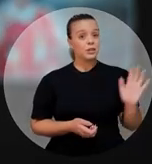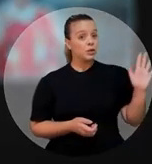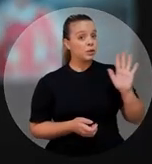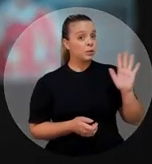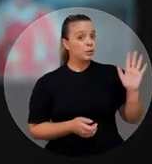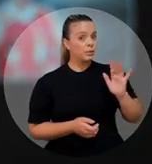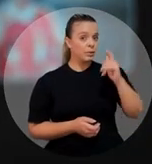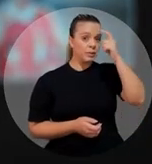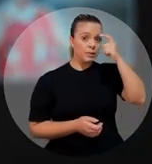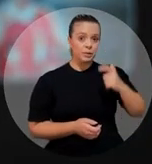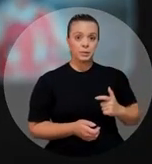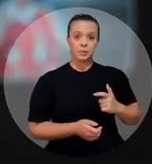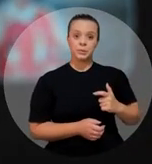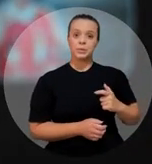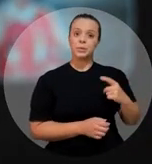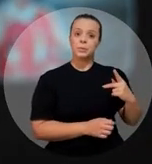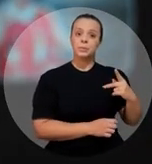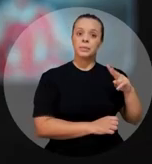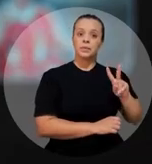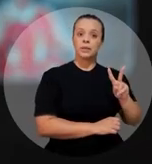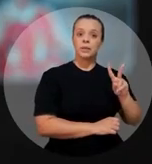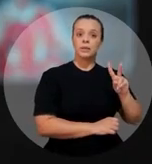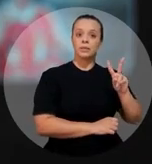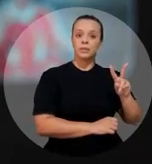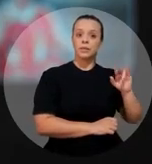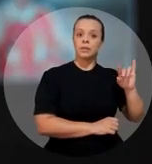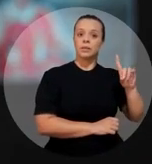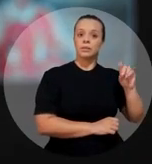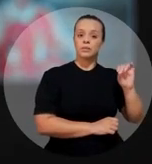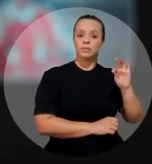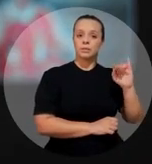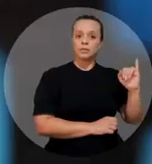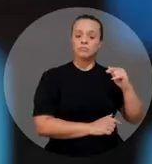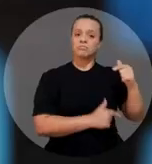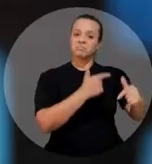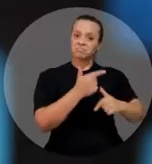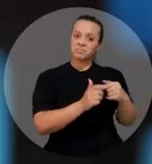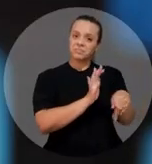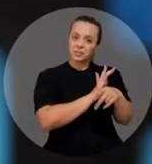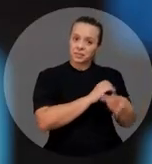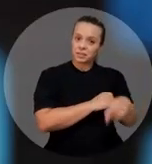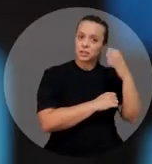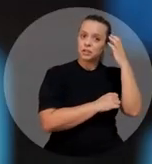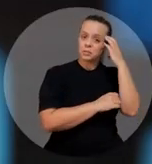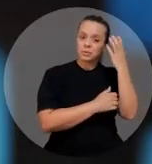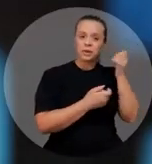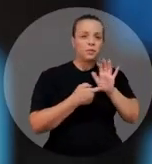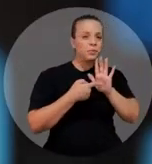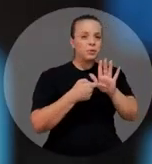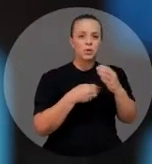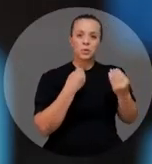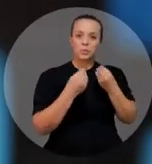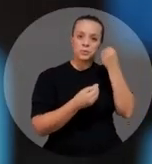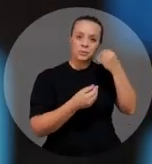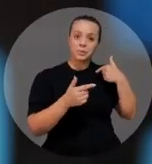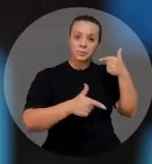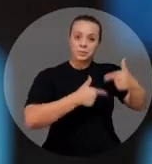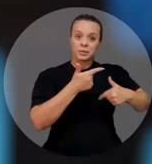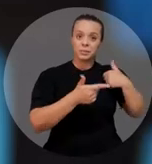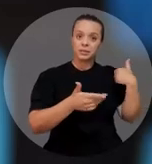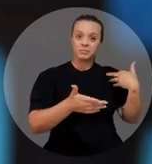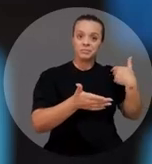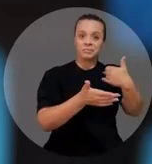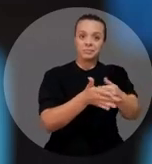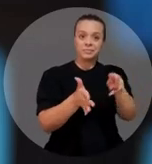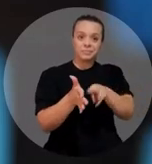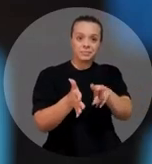Olá, sou PV Vidotti, realizador cuiabano. Estou aqui para dividir um pouco com vocês minha trajetória no audiovisual do